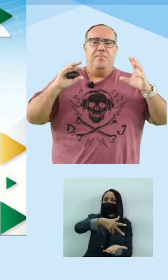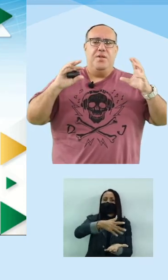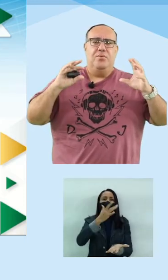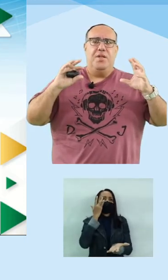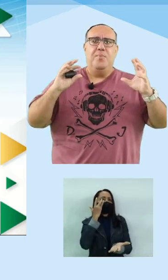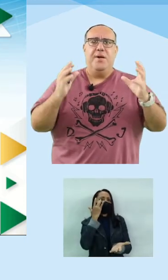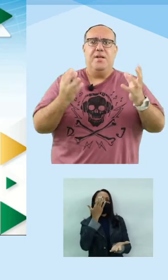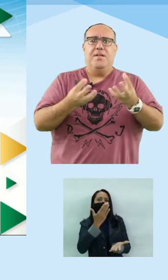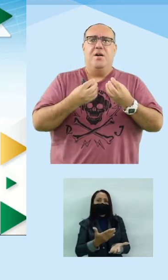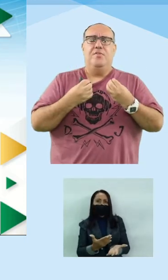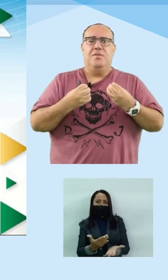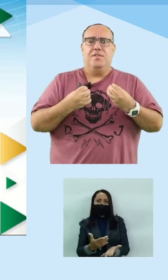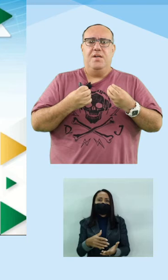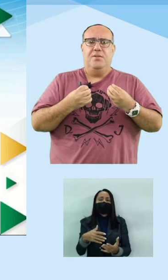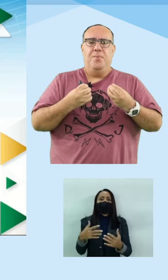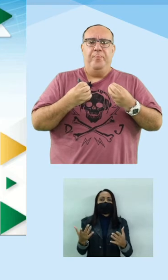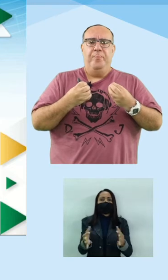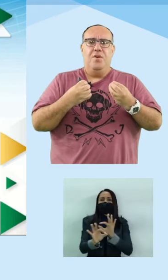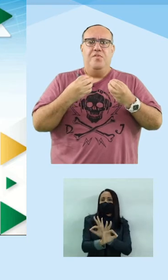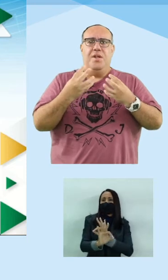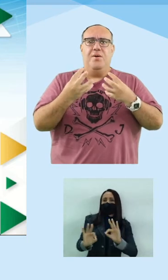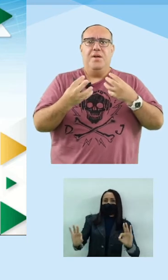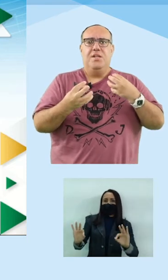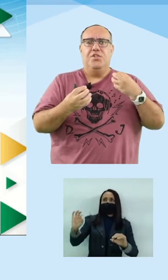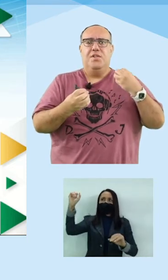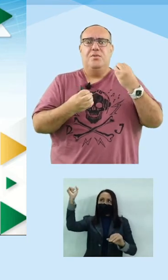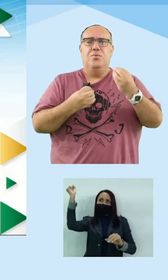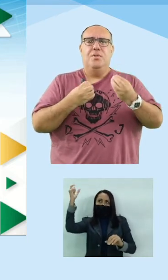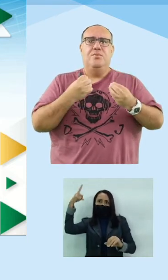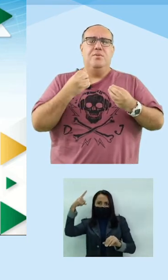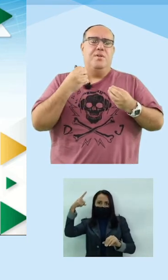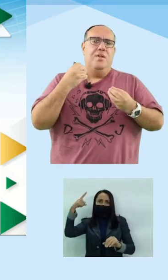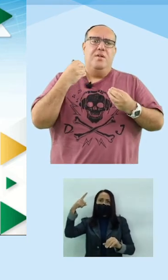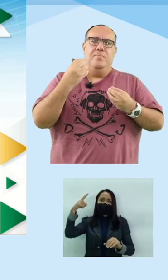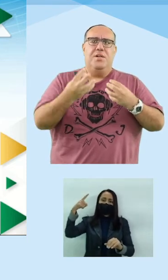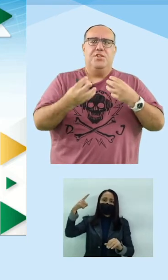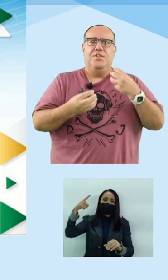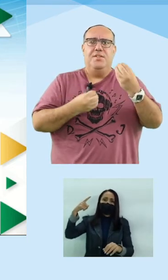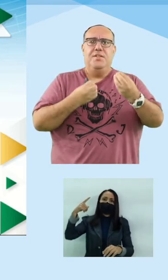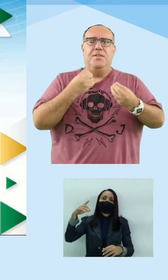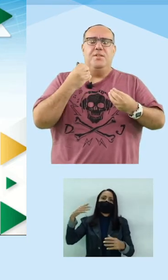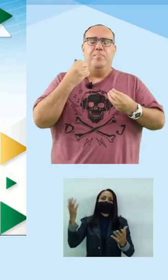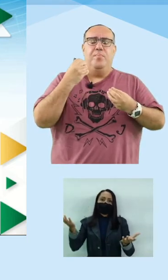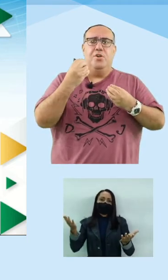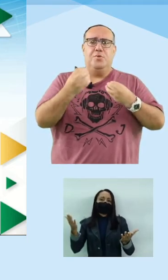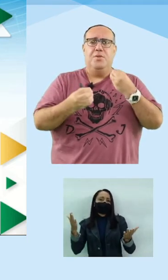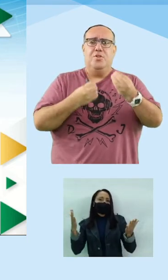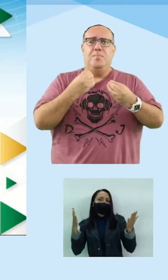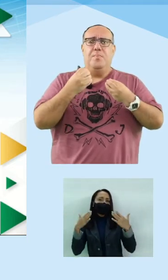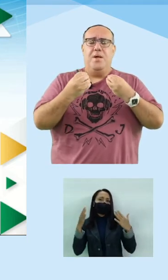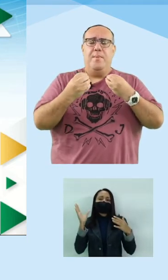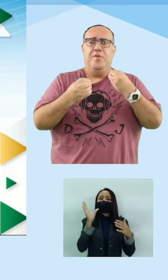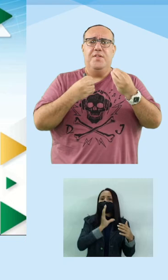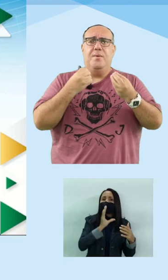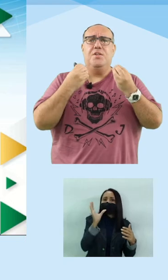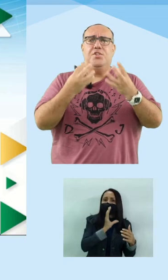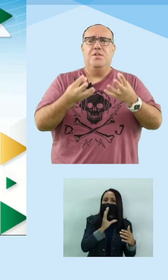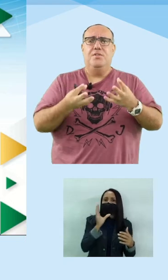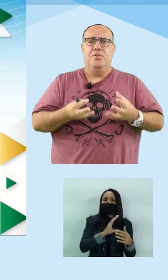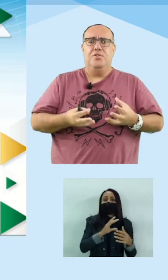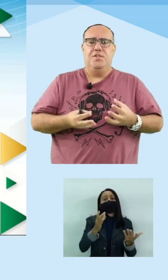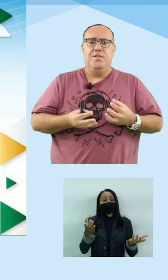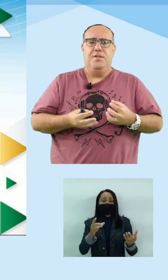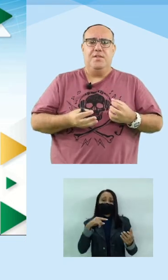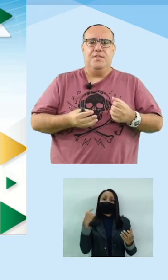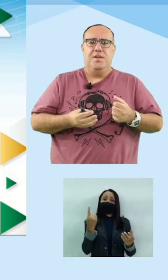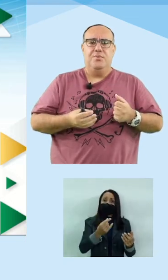e tendo um tempo agradável, tá certo? Então, o verão é aquela estação do ano bastante que nós podemos aproveitar bastante